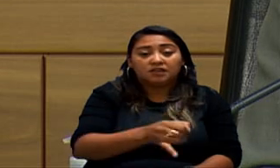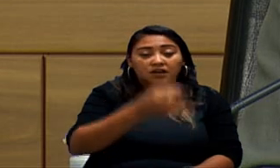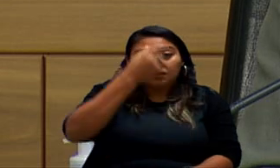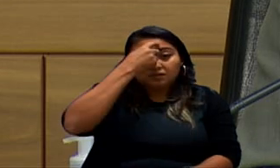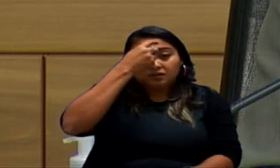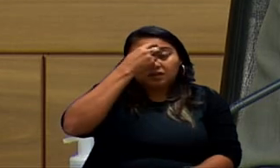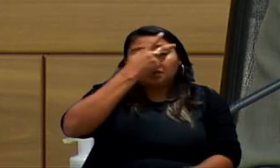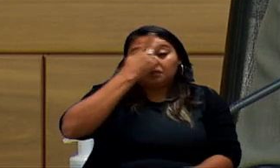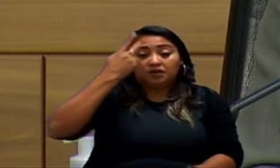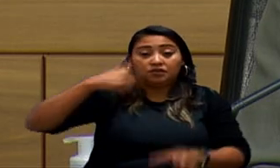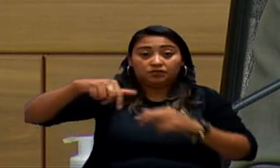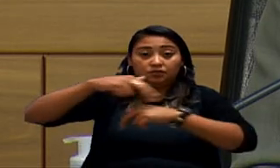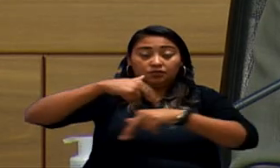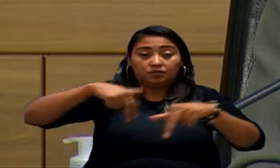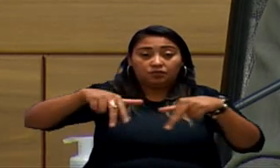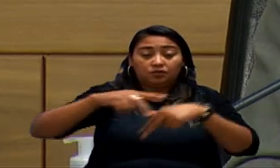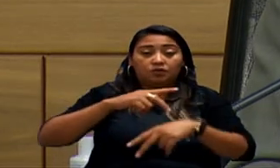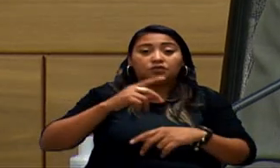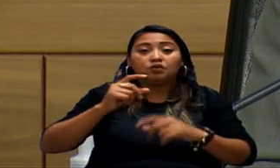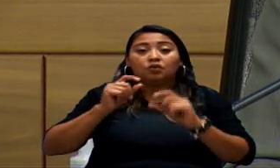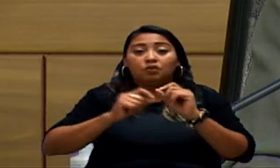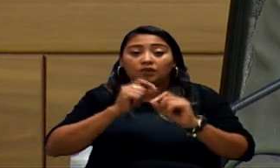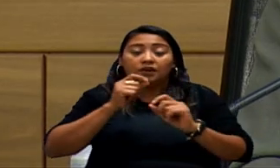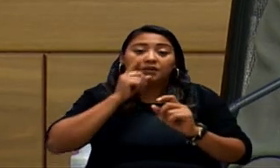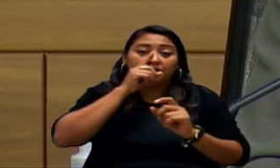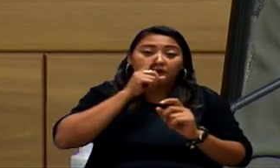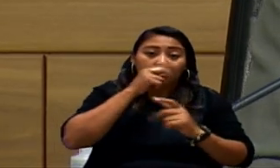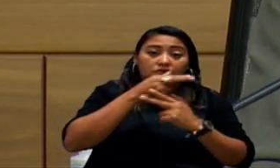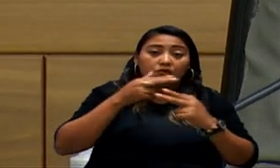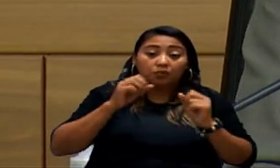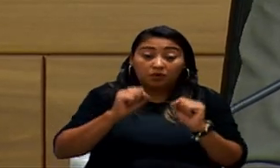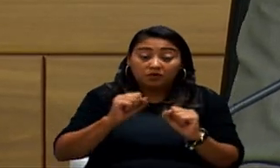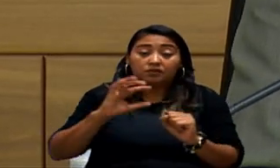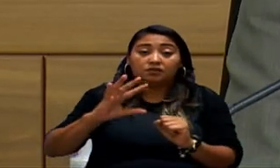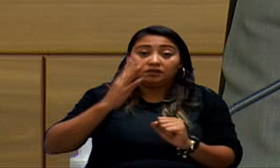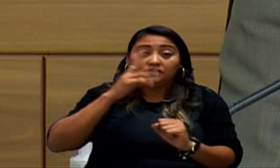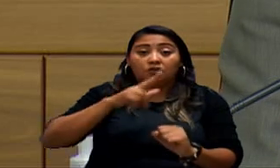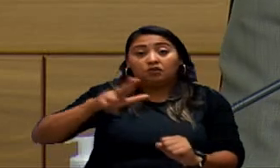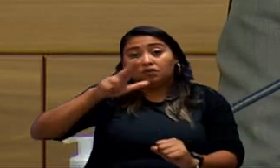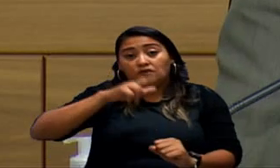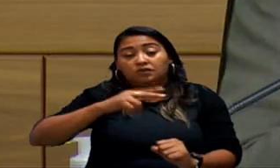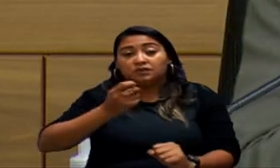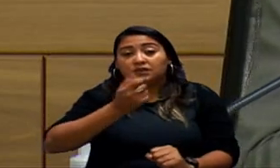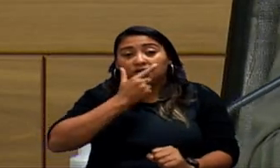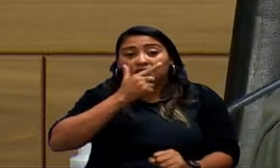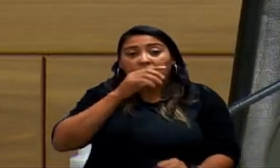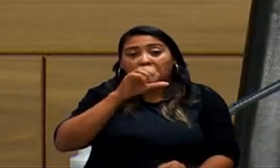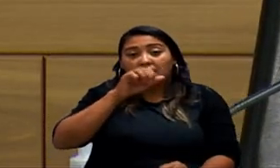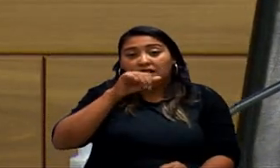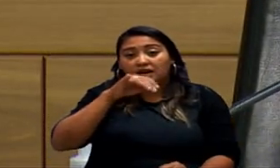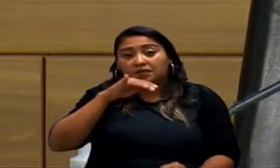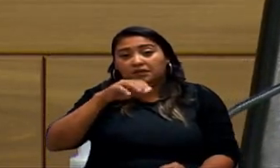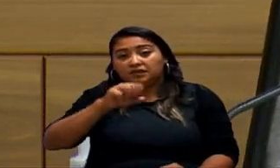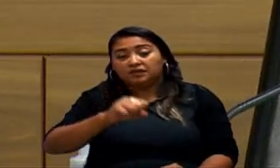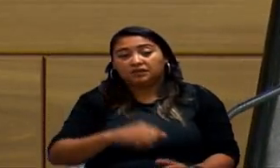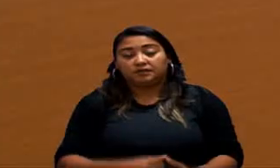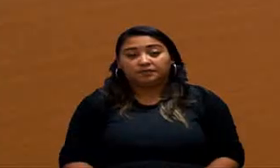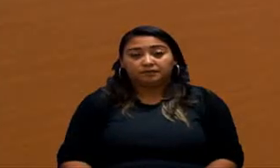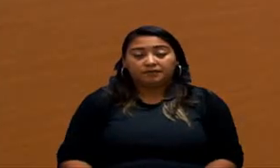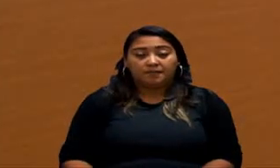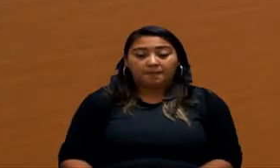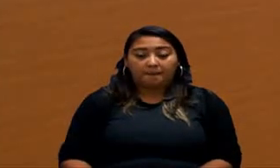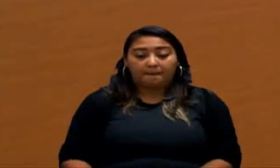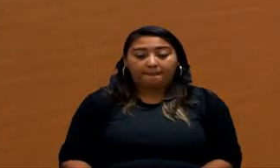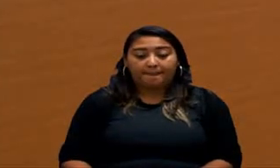conscientizar a população sobre os riscos e consequências do uso não medicinal da cannabis. Secretário,